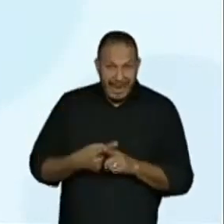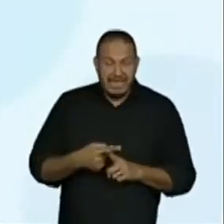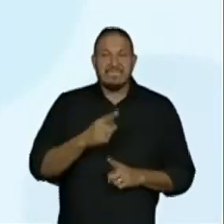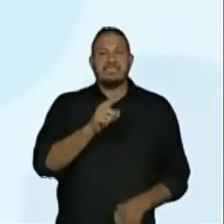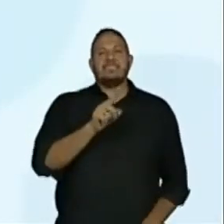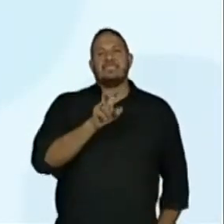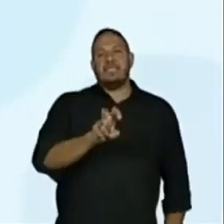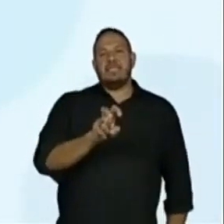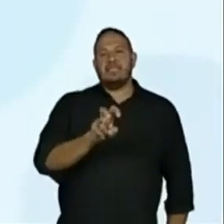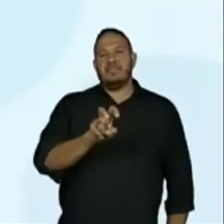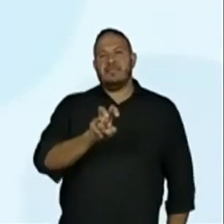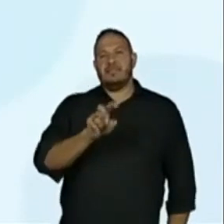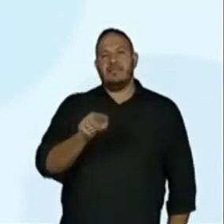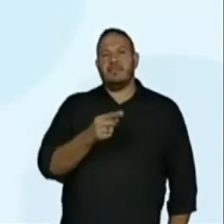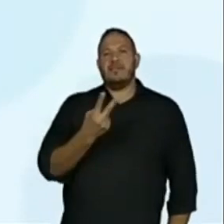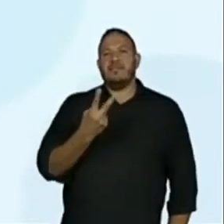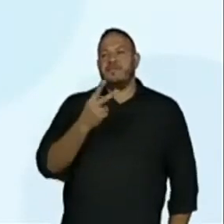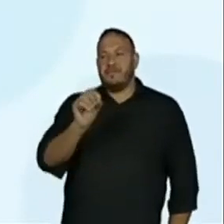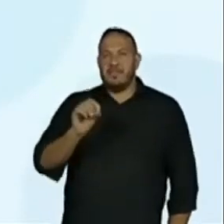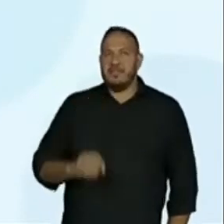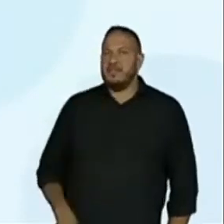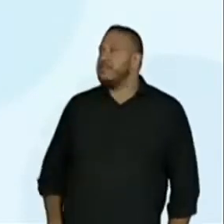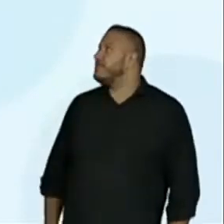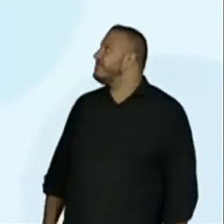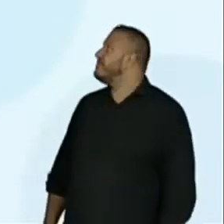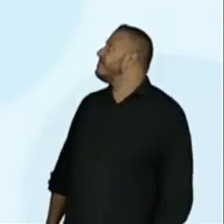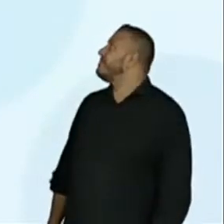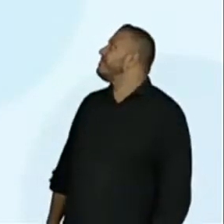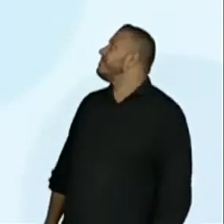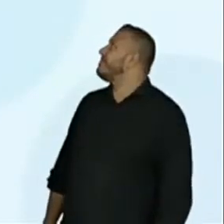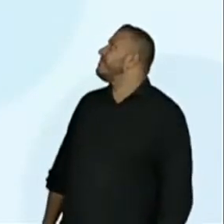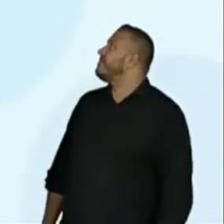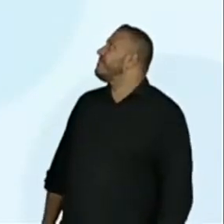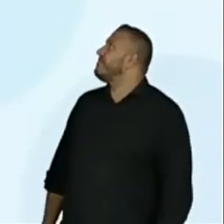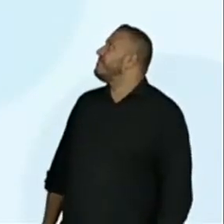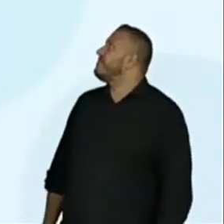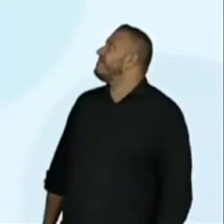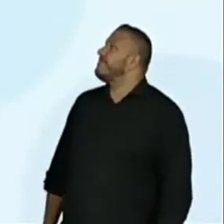ó, 15,20 mais 15,20.